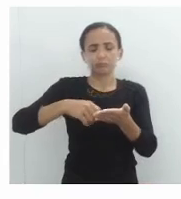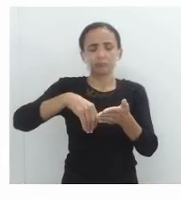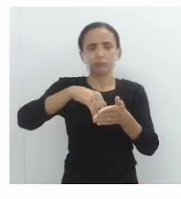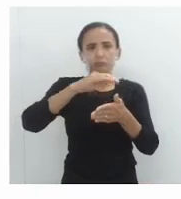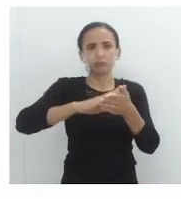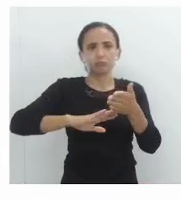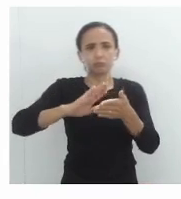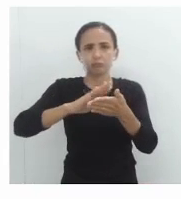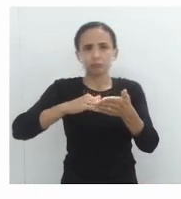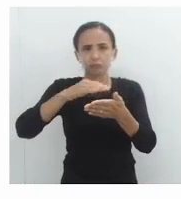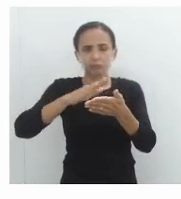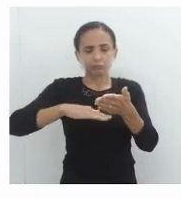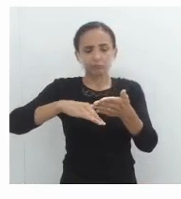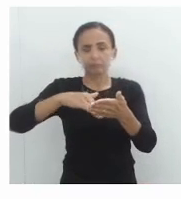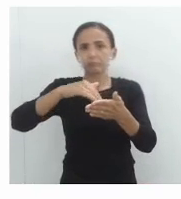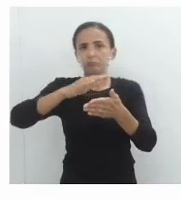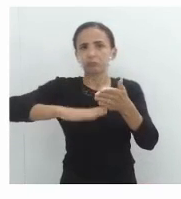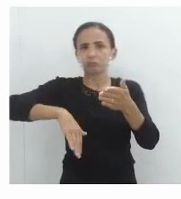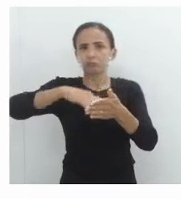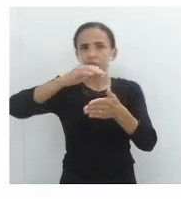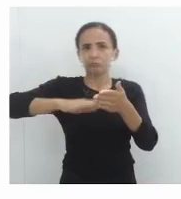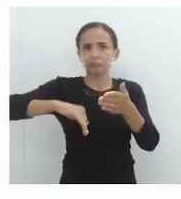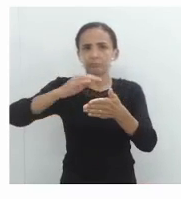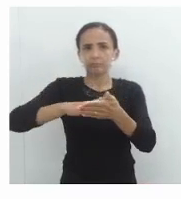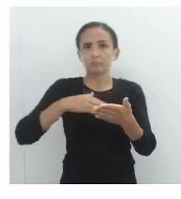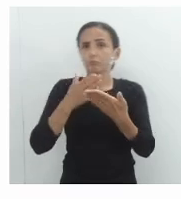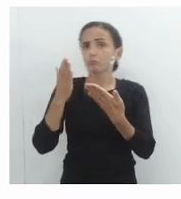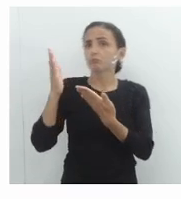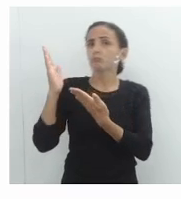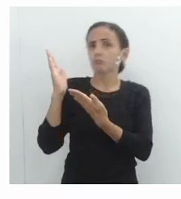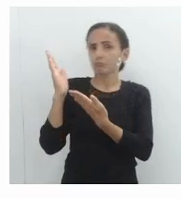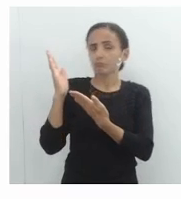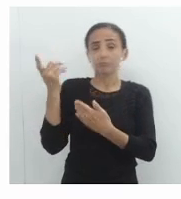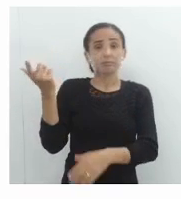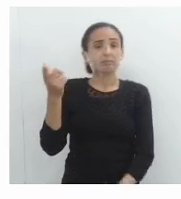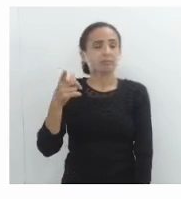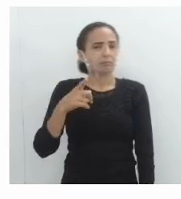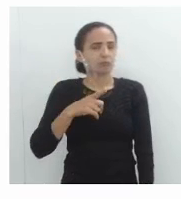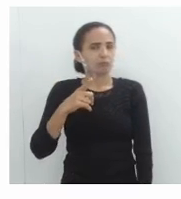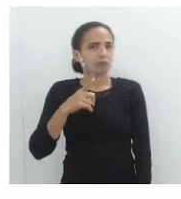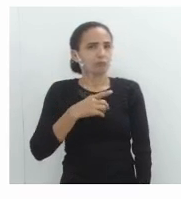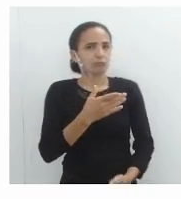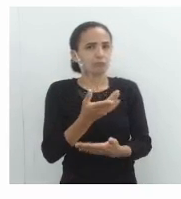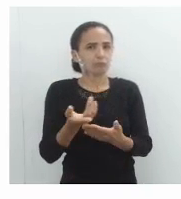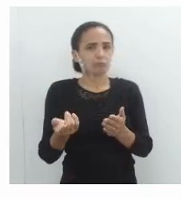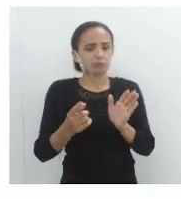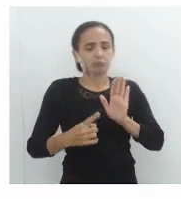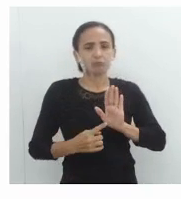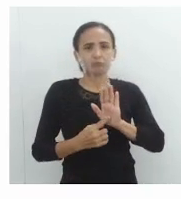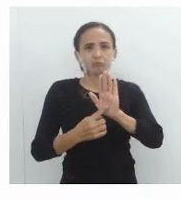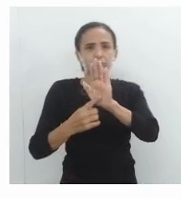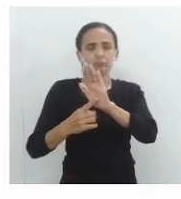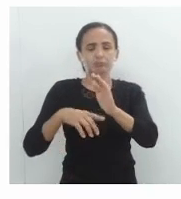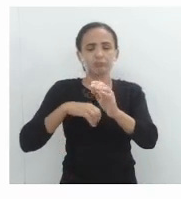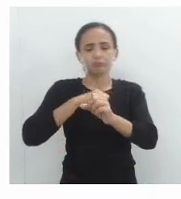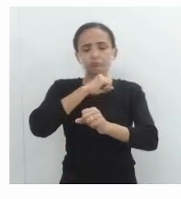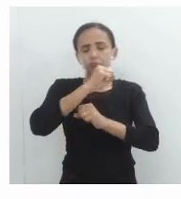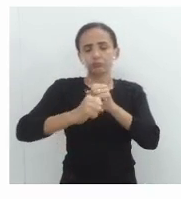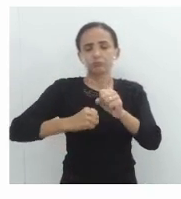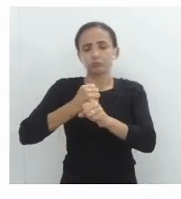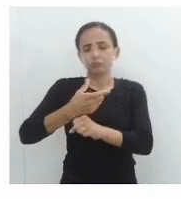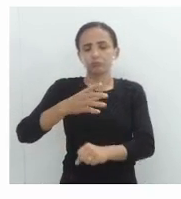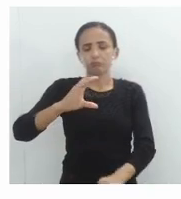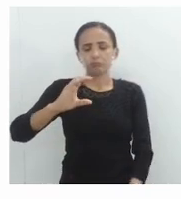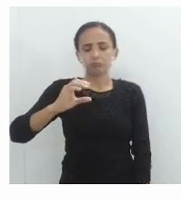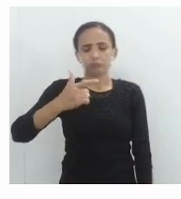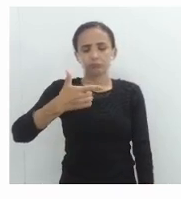chinês, certo? Ohata, Airplane. Então, que ele tem essa exposição, que foi de 2007, que você